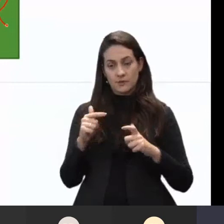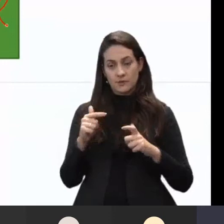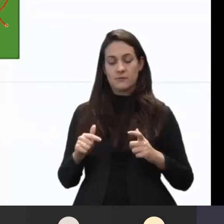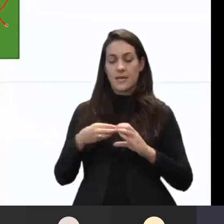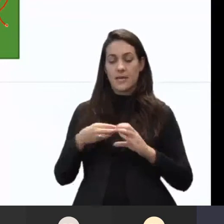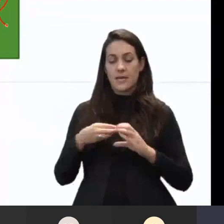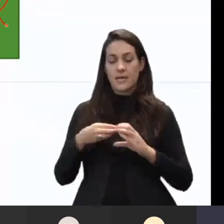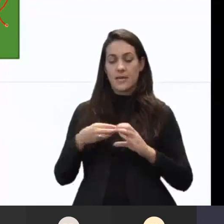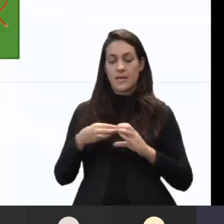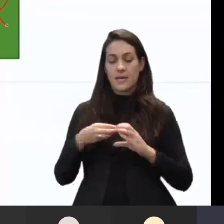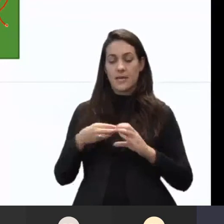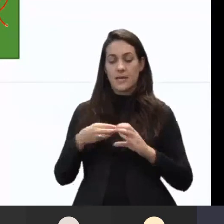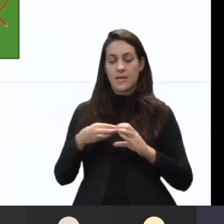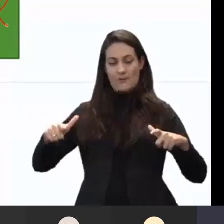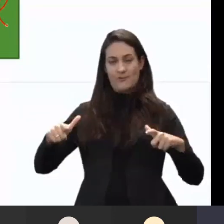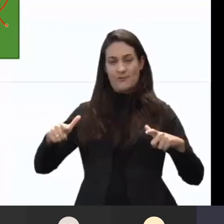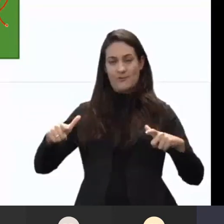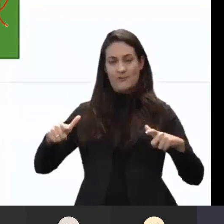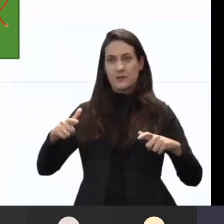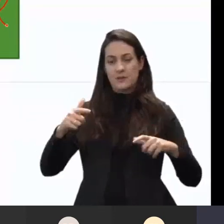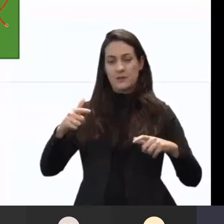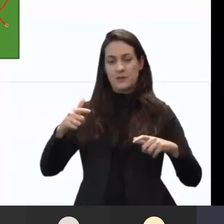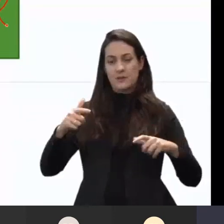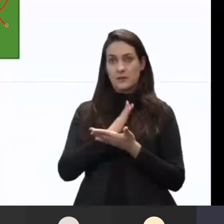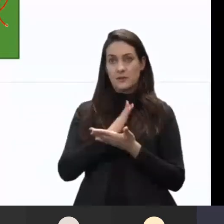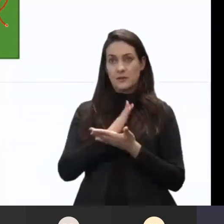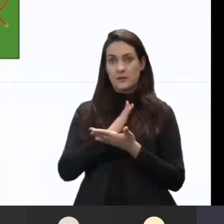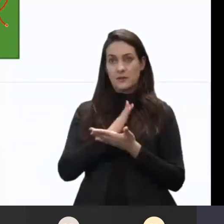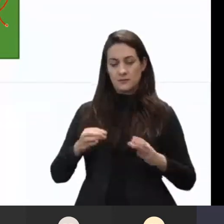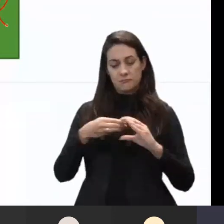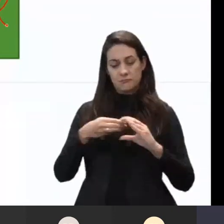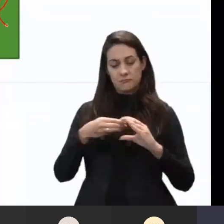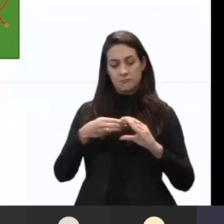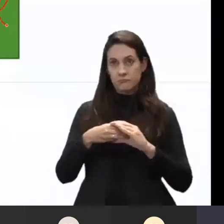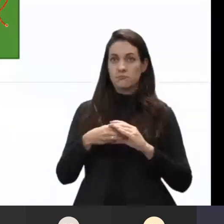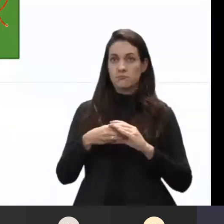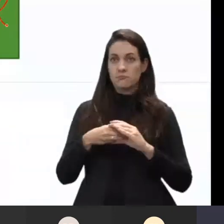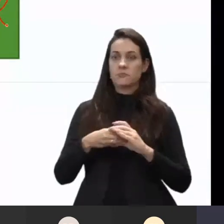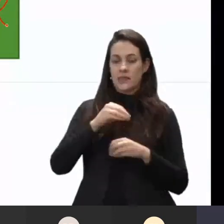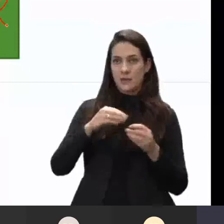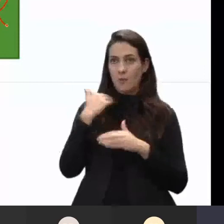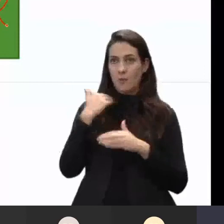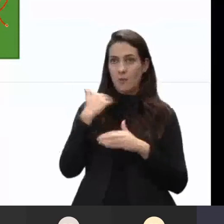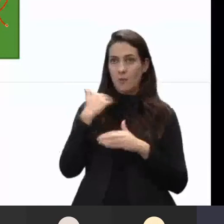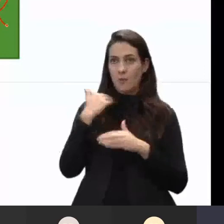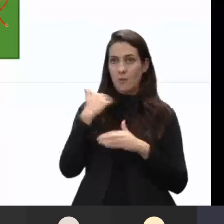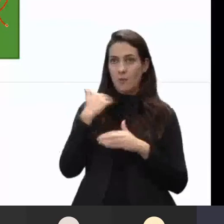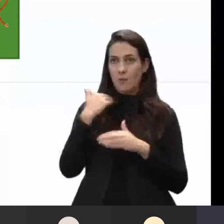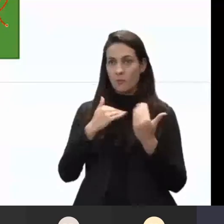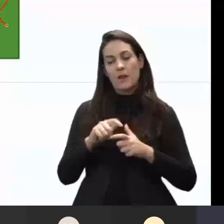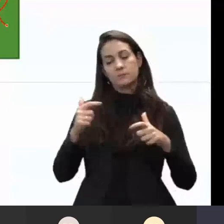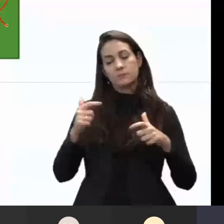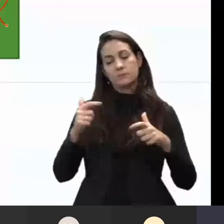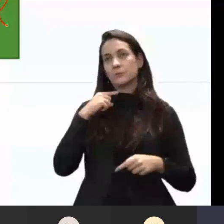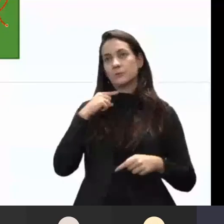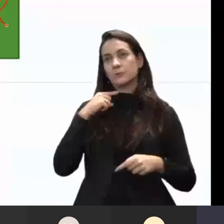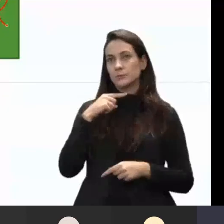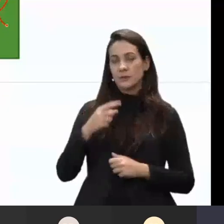da célula. Então, ele vai degradar ali as enzimas da célula. Se as enzimas morrem, nós não temos um